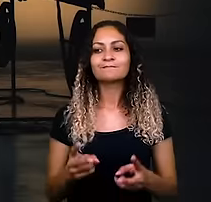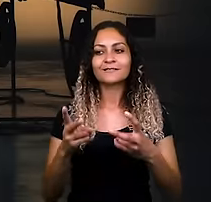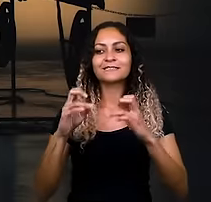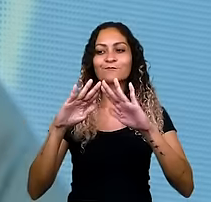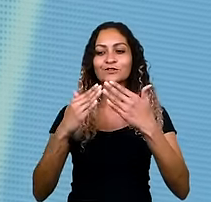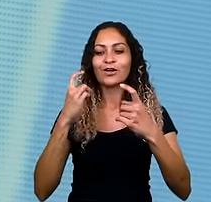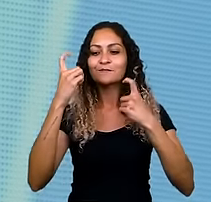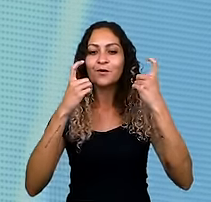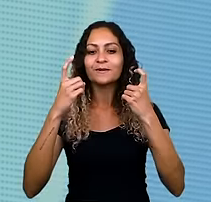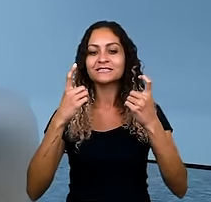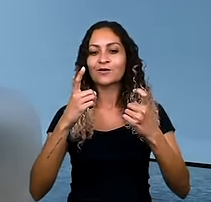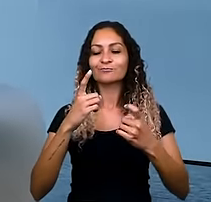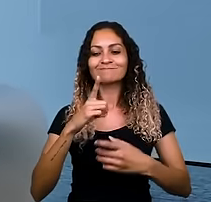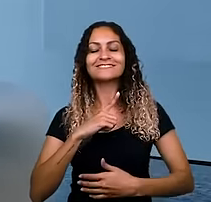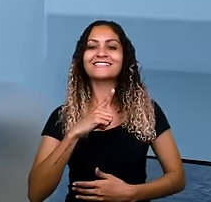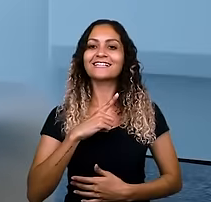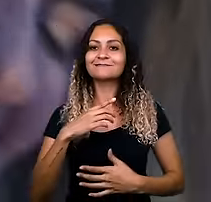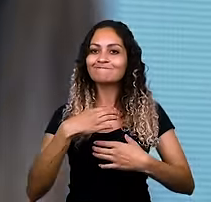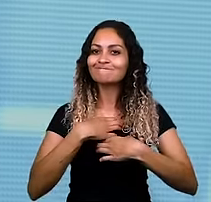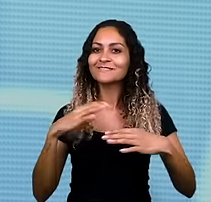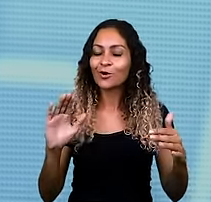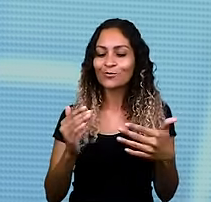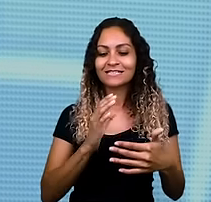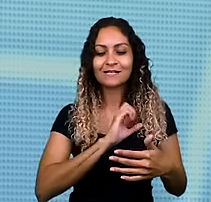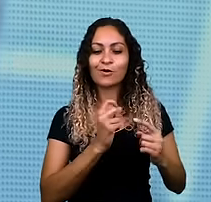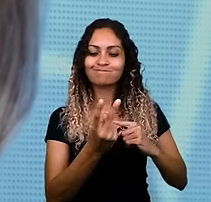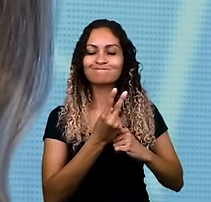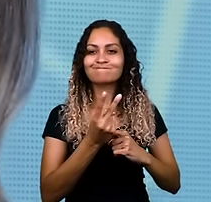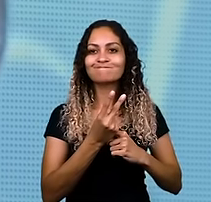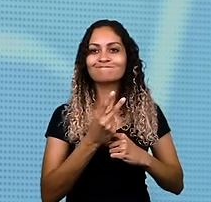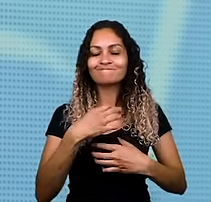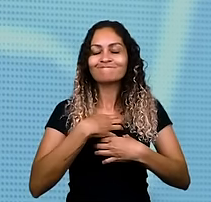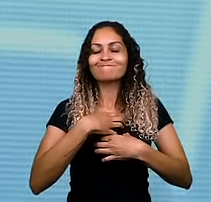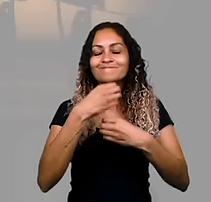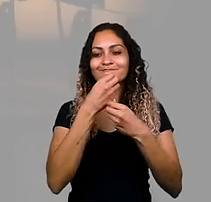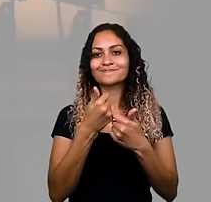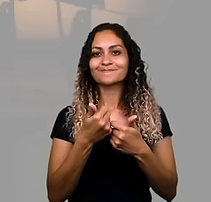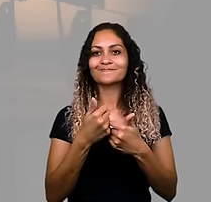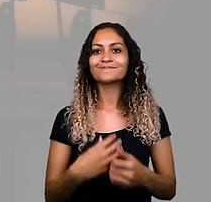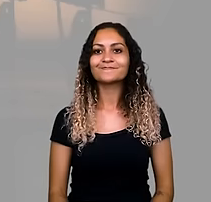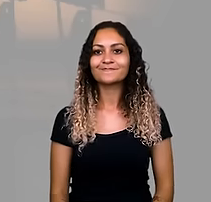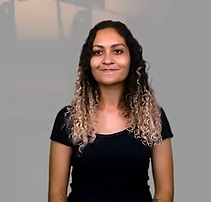Dá pra ver muito que ele se importa com a gente. Me sinto bem acolhida. Aqui é bem aconchegante.